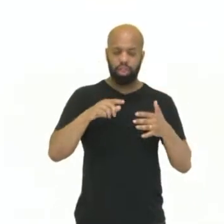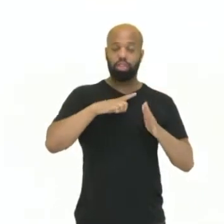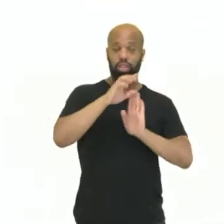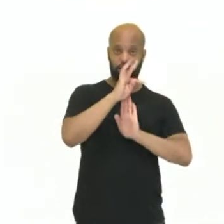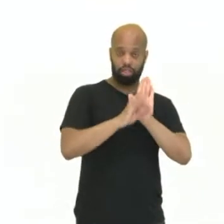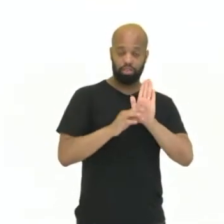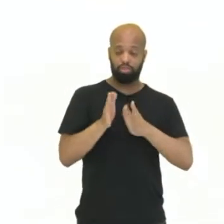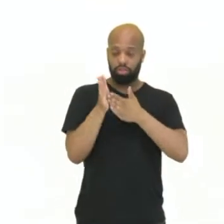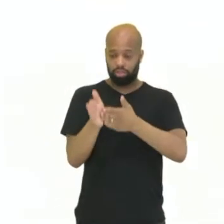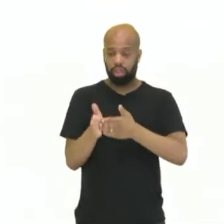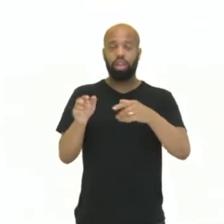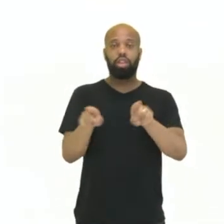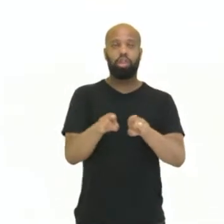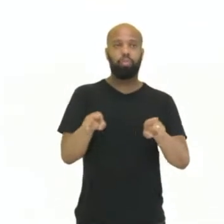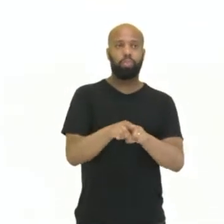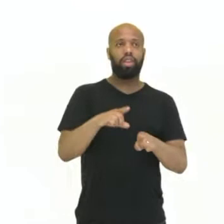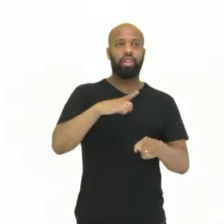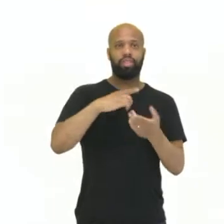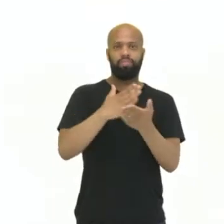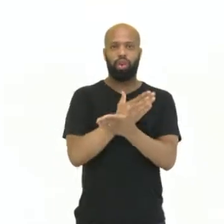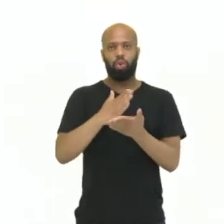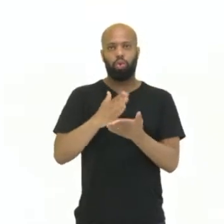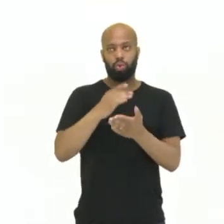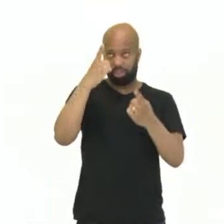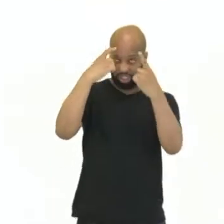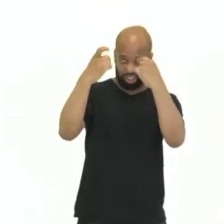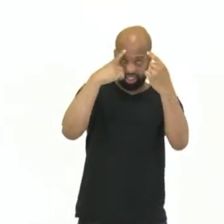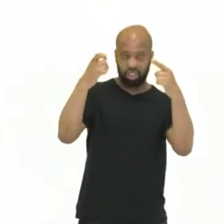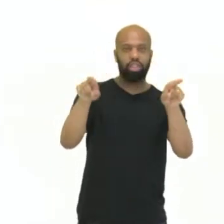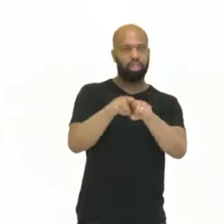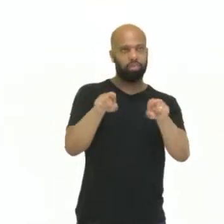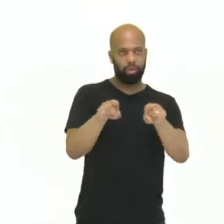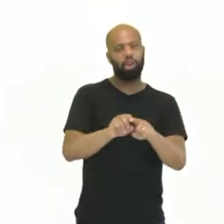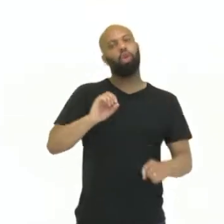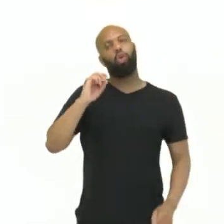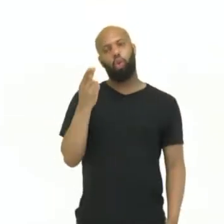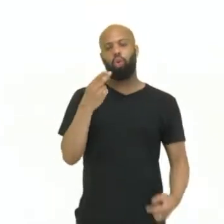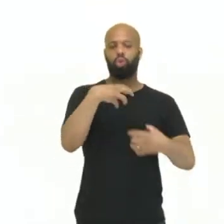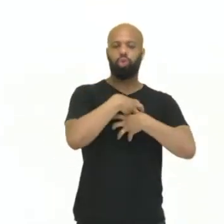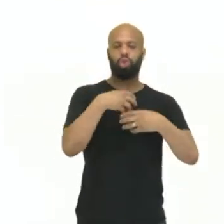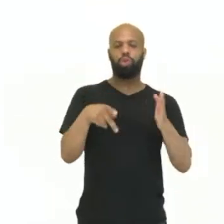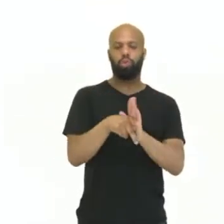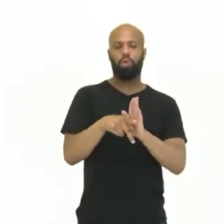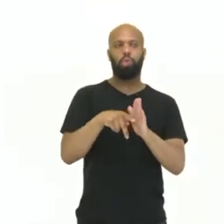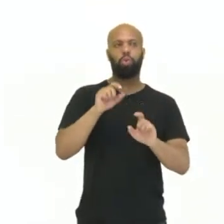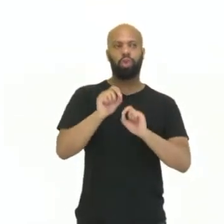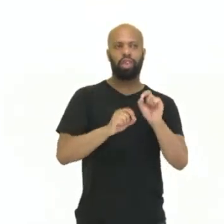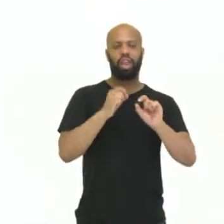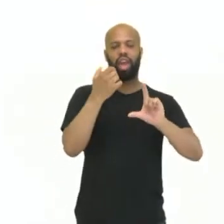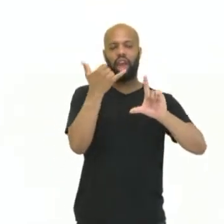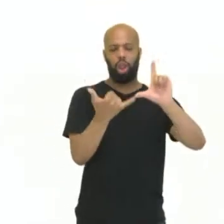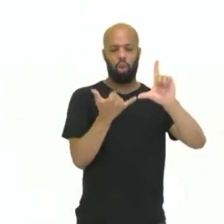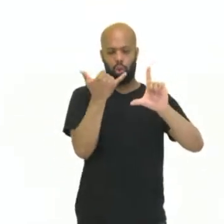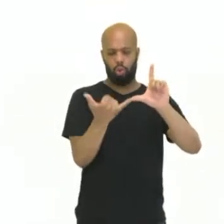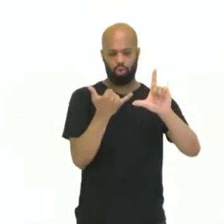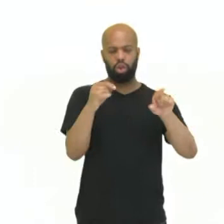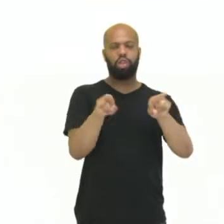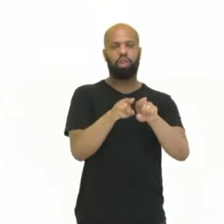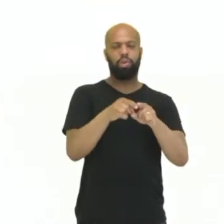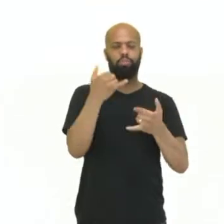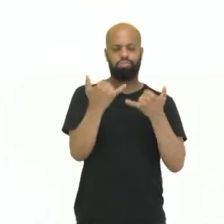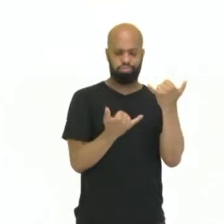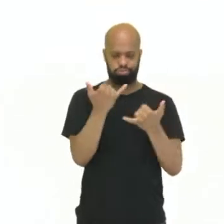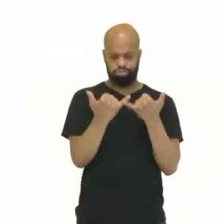teatro, cenas, esboços ou improvisações, ou também na forma de jogos lúdicos ou brincadeiras, né? Então, o